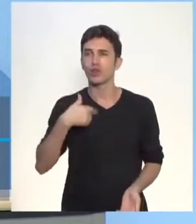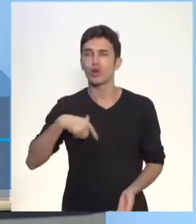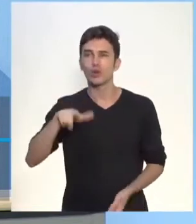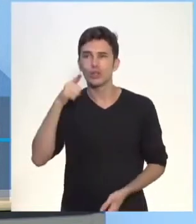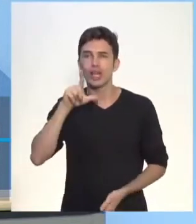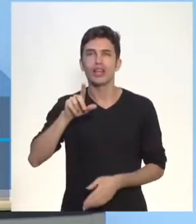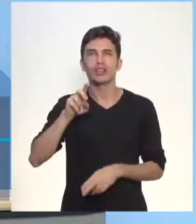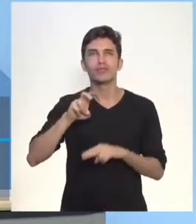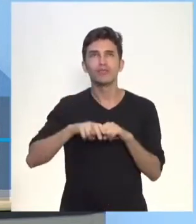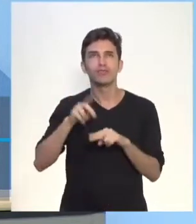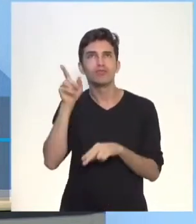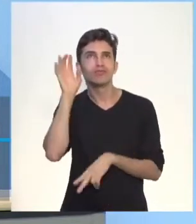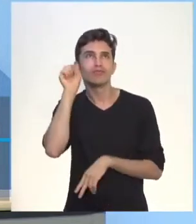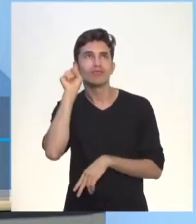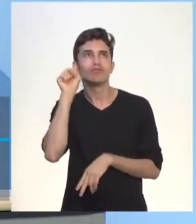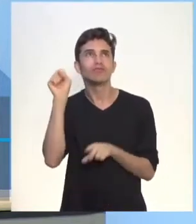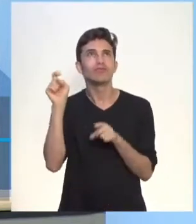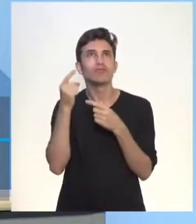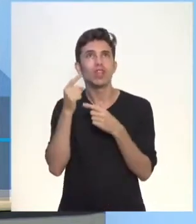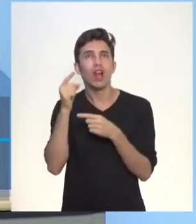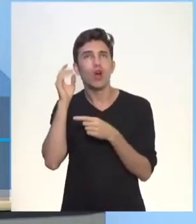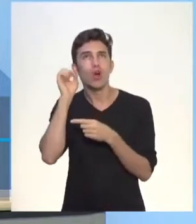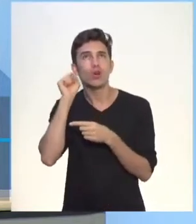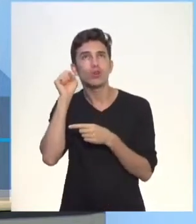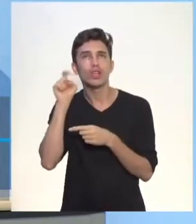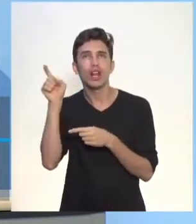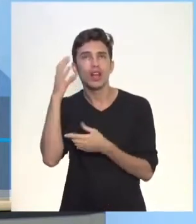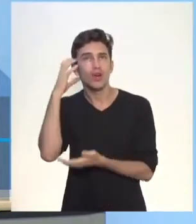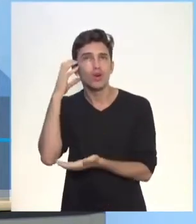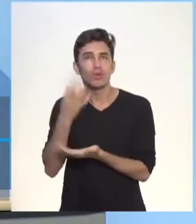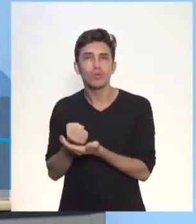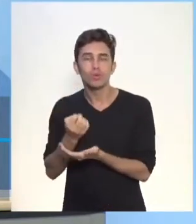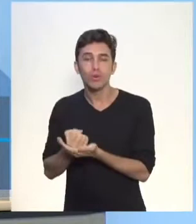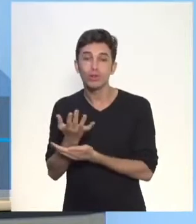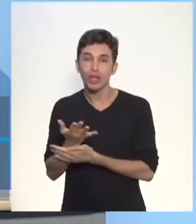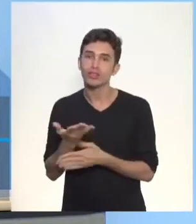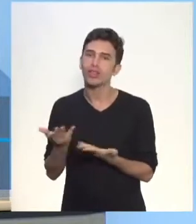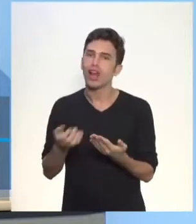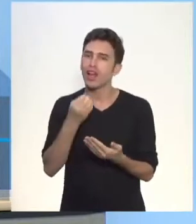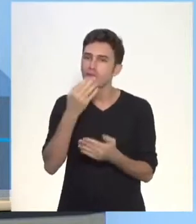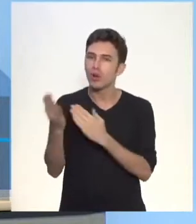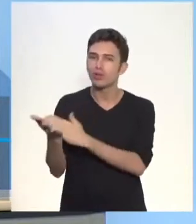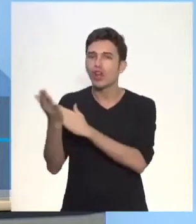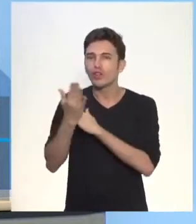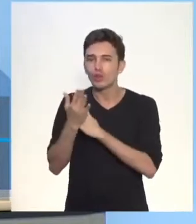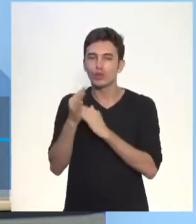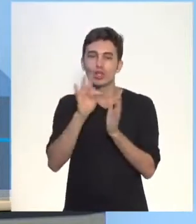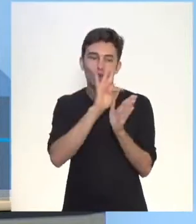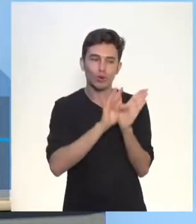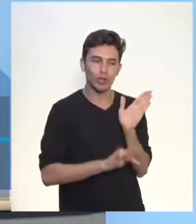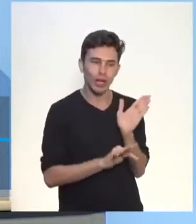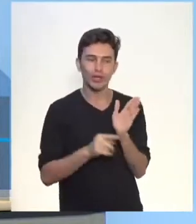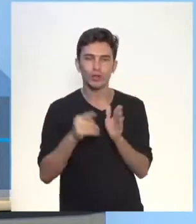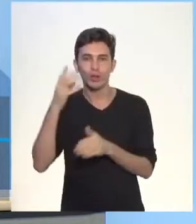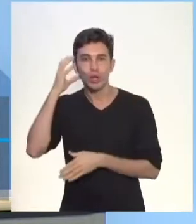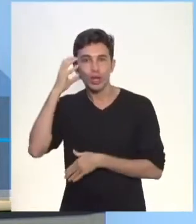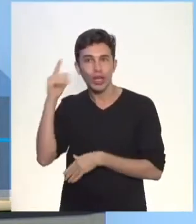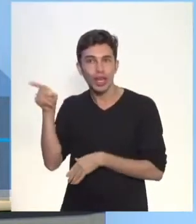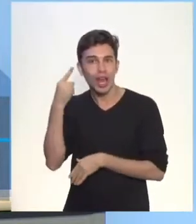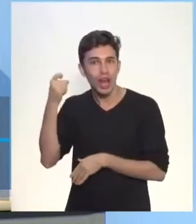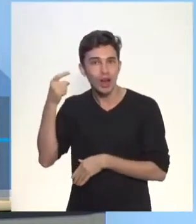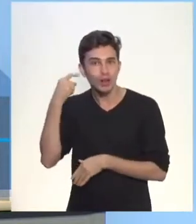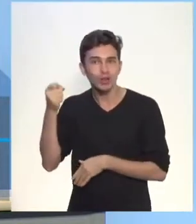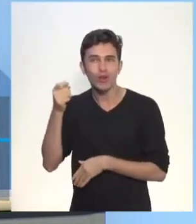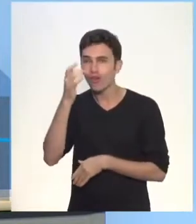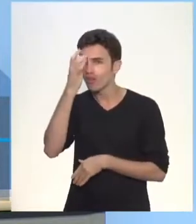esse poema. Então, qual é o objetivo do texto em áudio? É para facilitar o nosso dia a dia, e você está, às vezes, no trânsito,